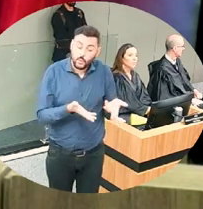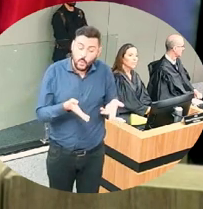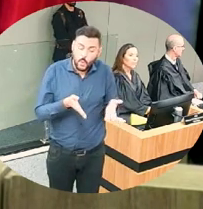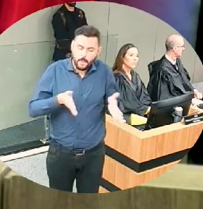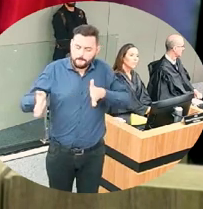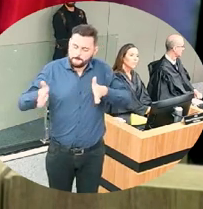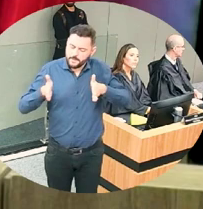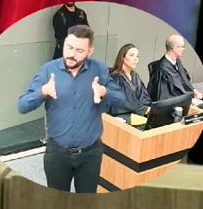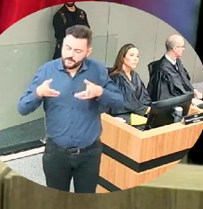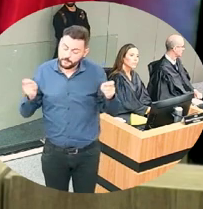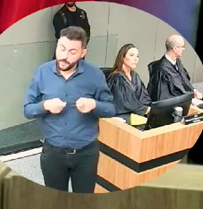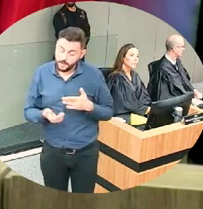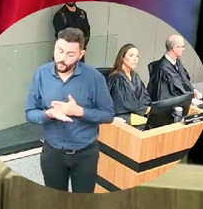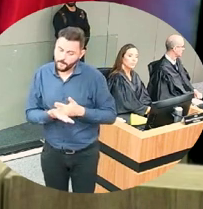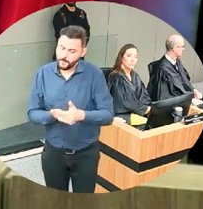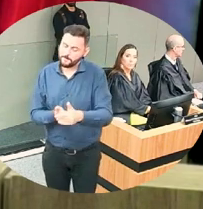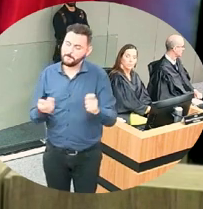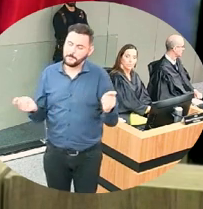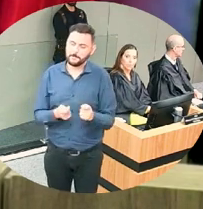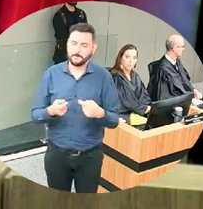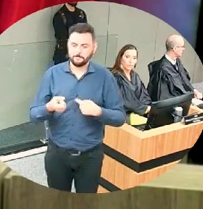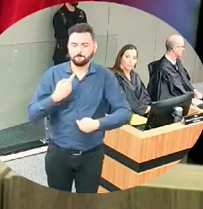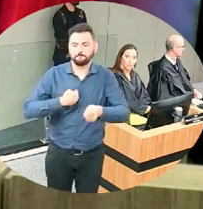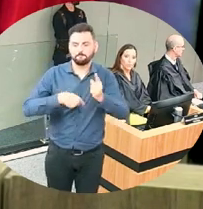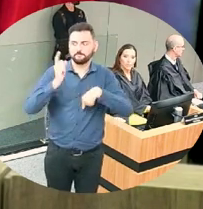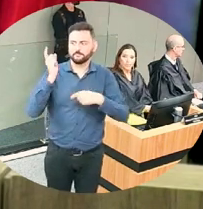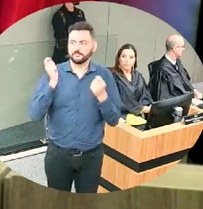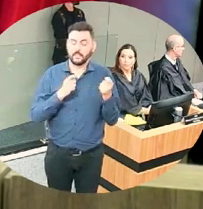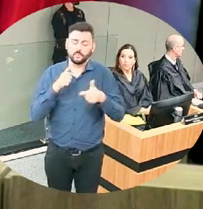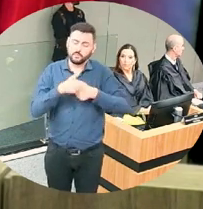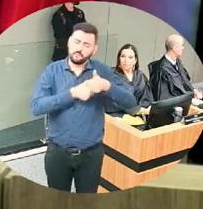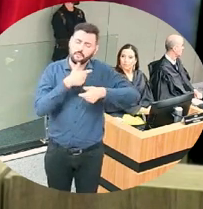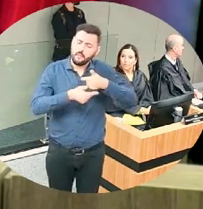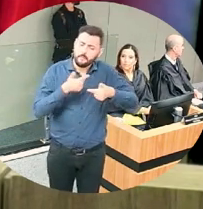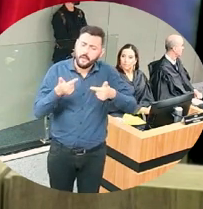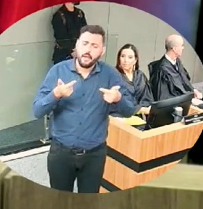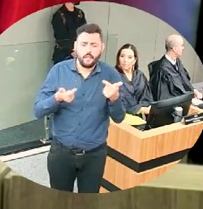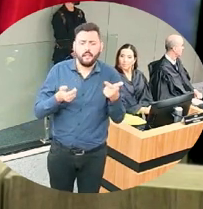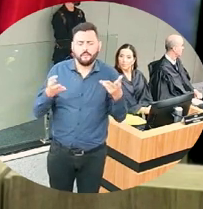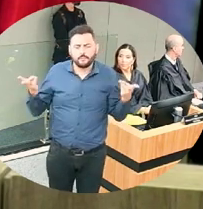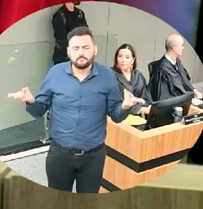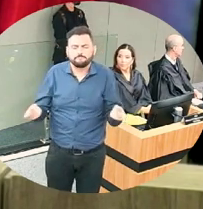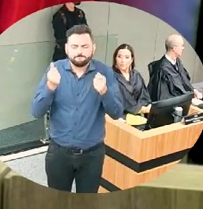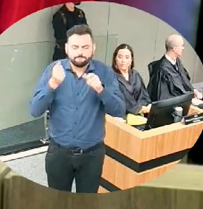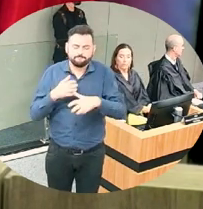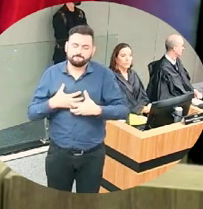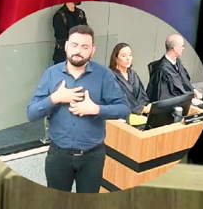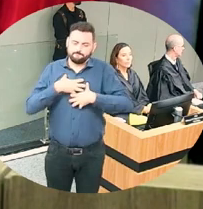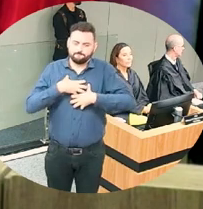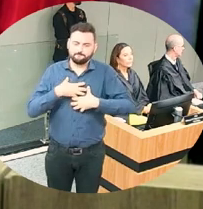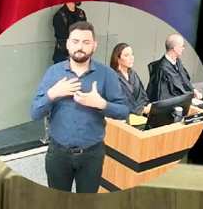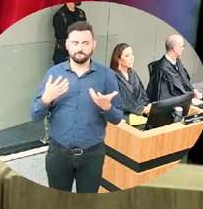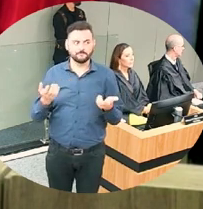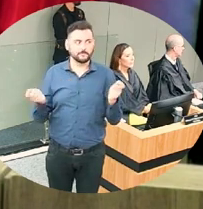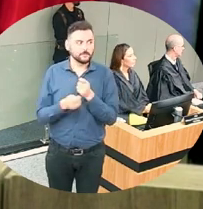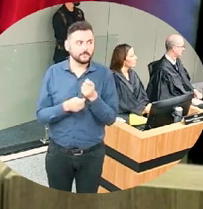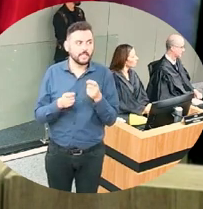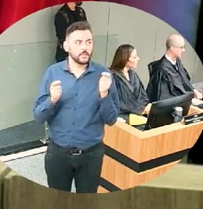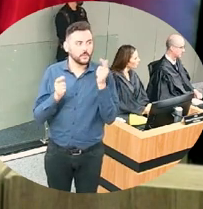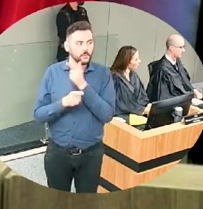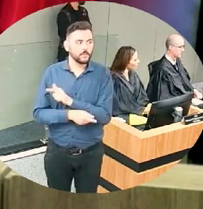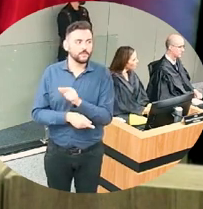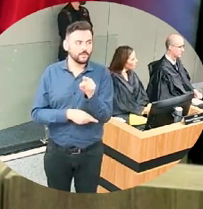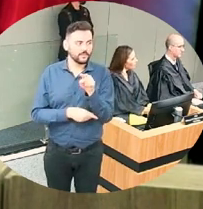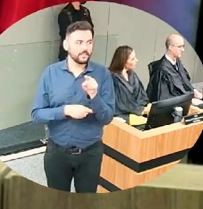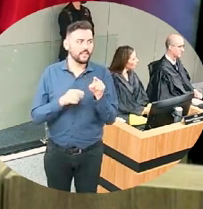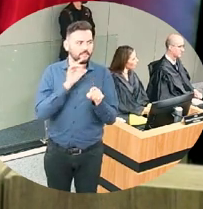inicia certamente marcada pela capacidade de trabalho a sensibilidade e a competência no enfrentamento das demanas